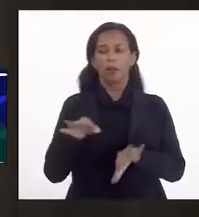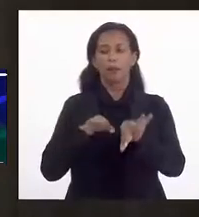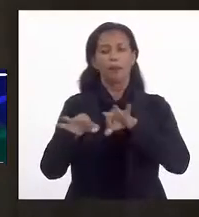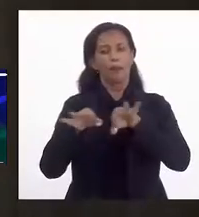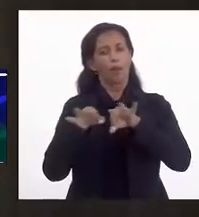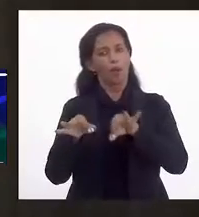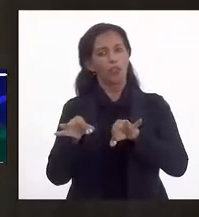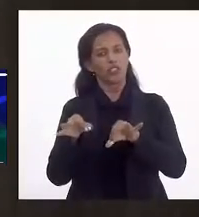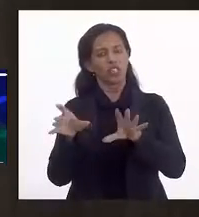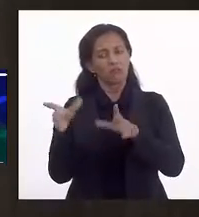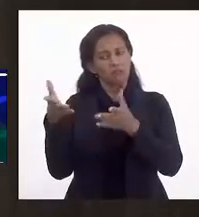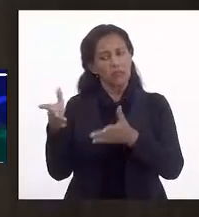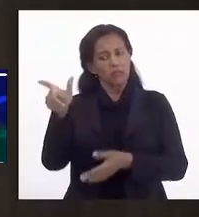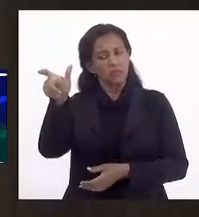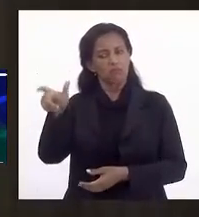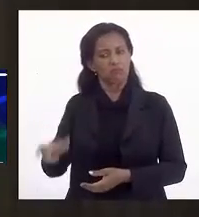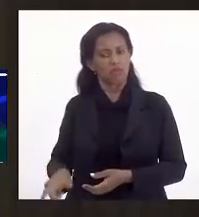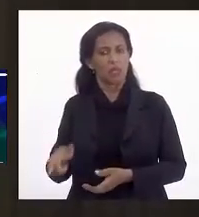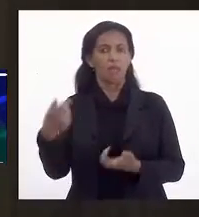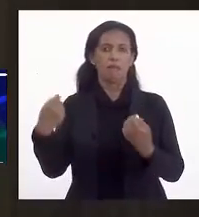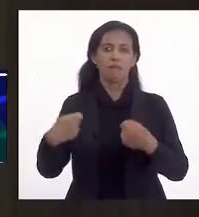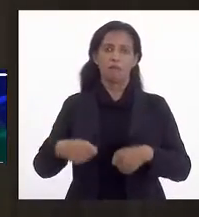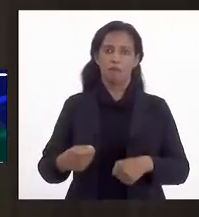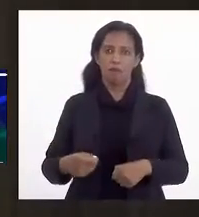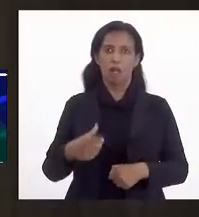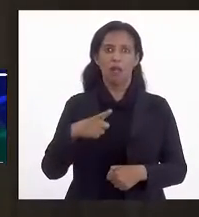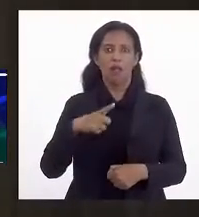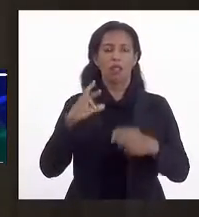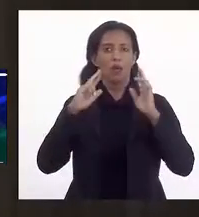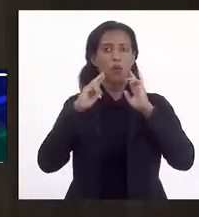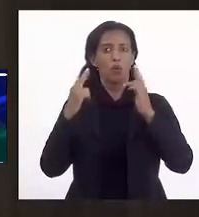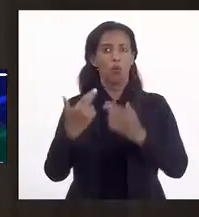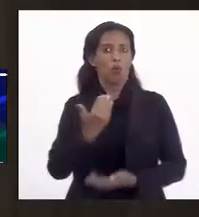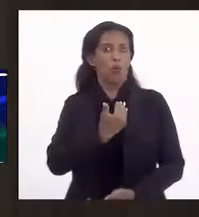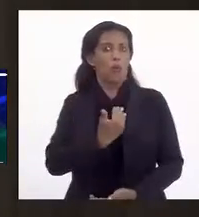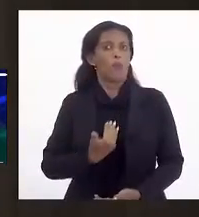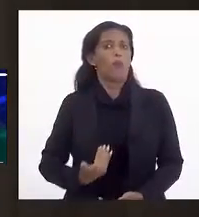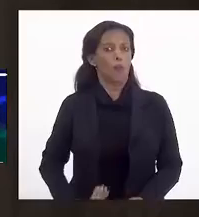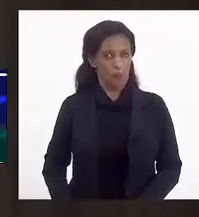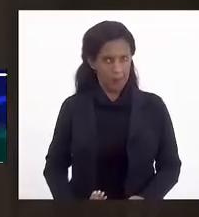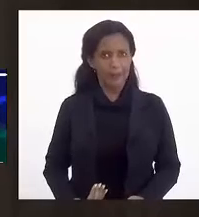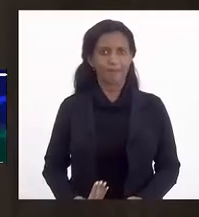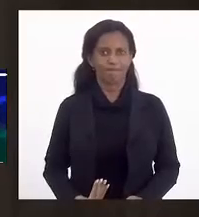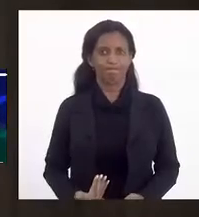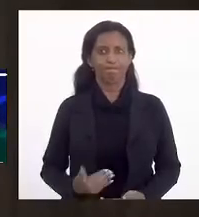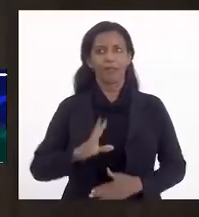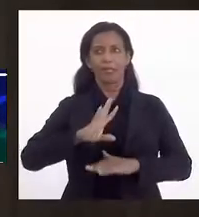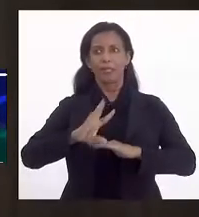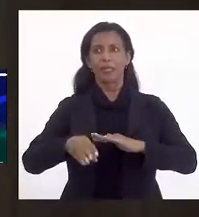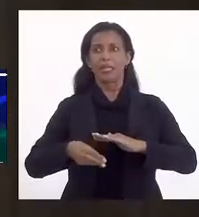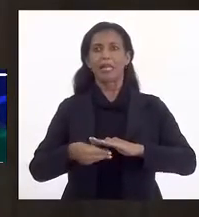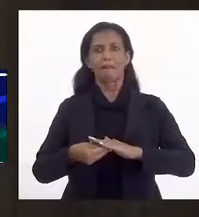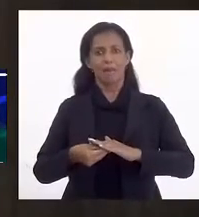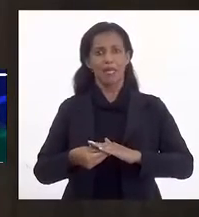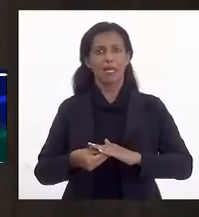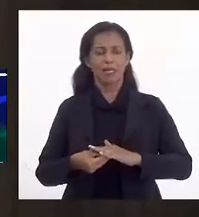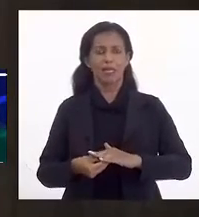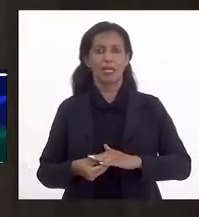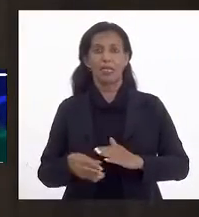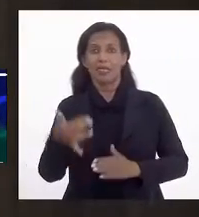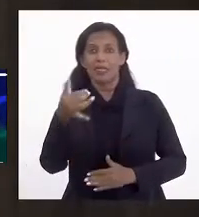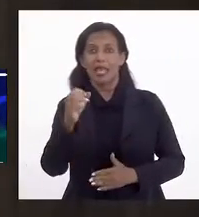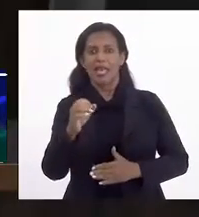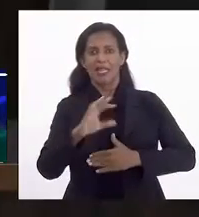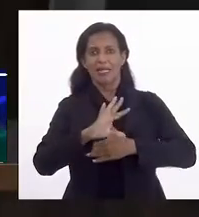projetos dessa monta mereciam uma audiência pública. O projeto recebeu emenda e vai ser retirado. 10